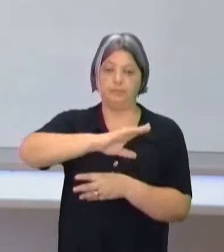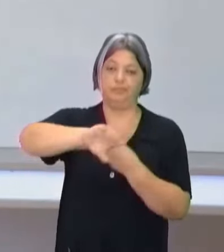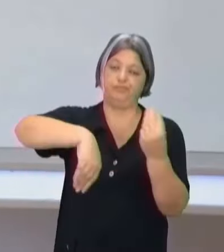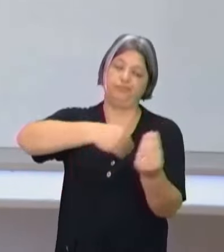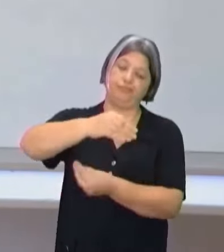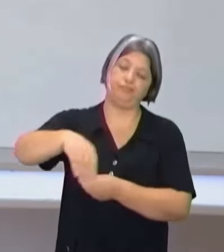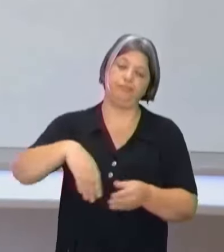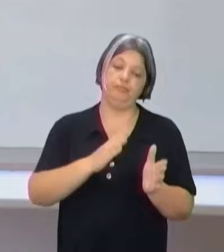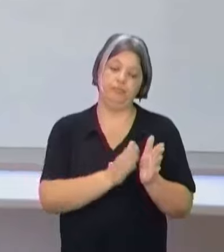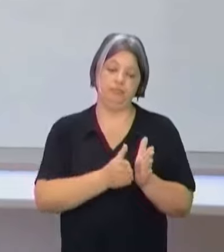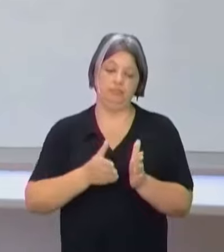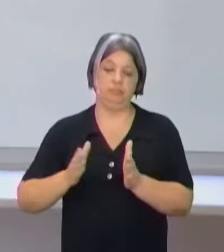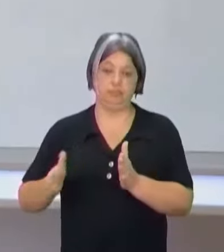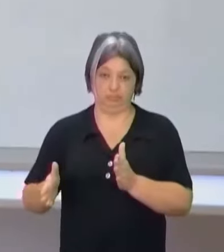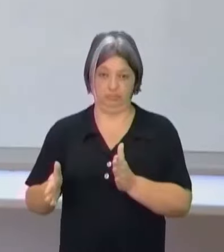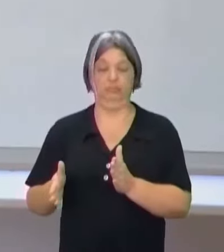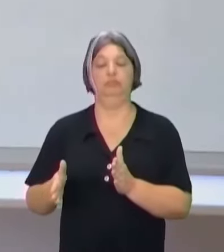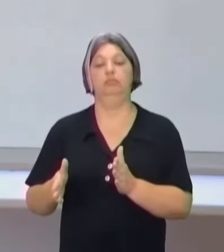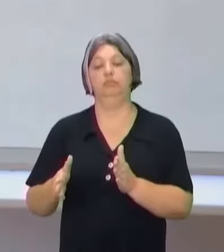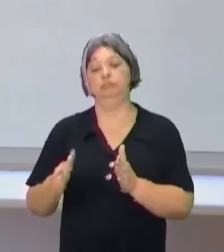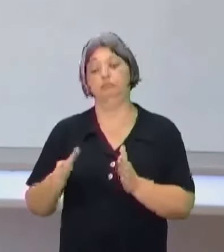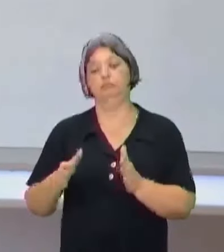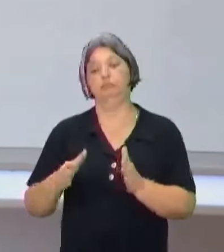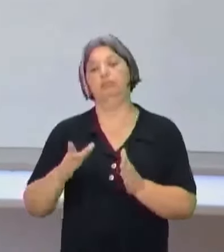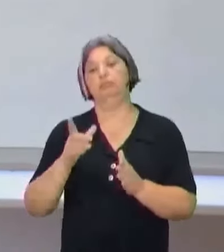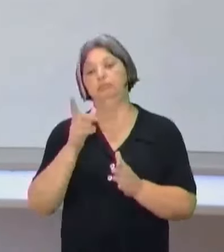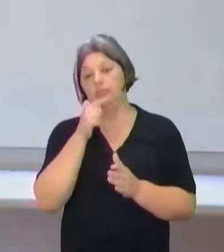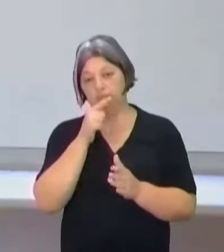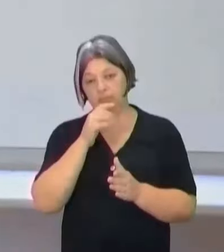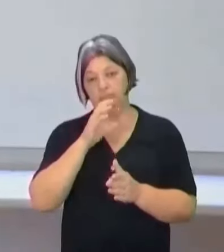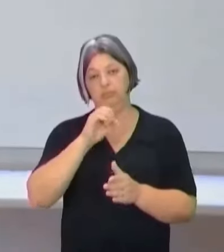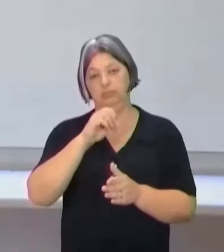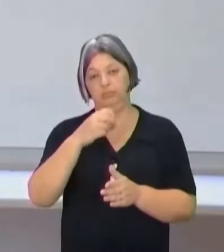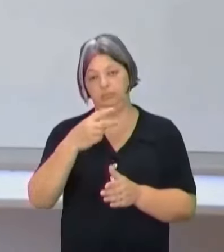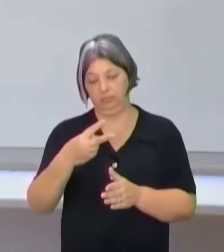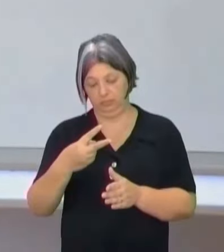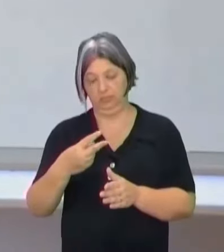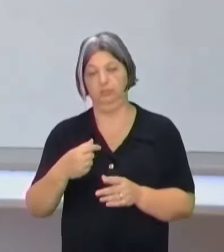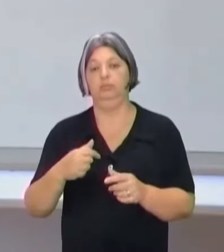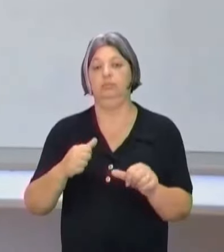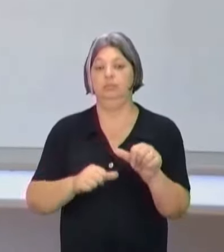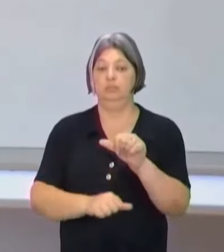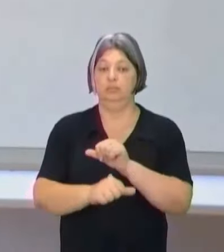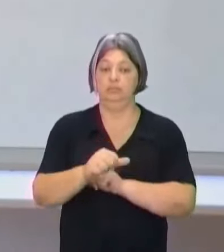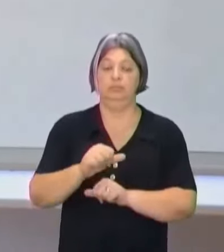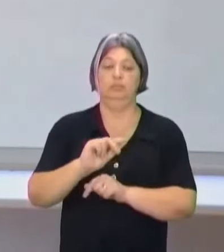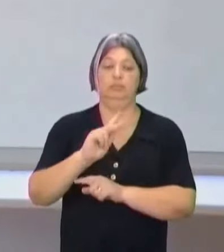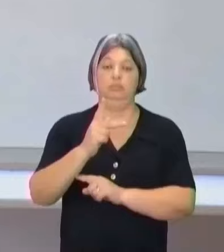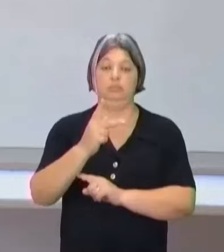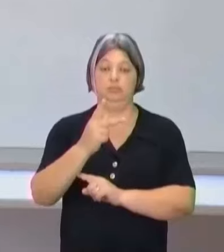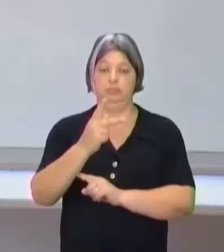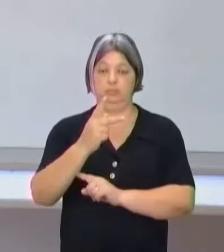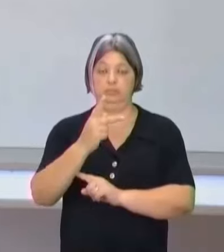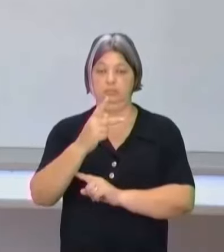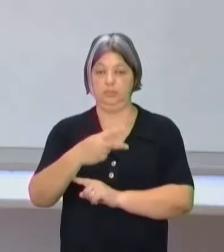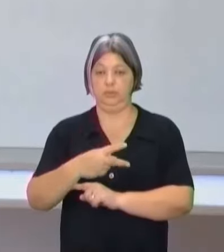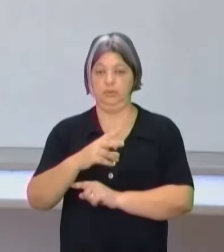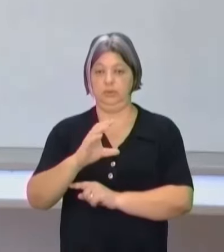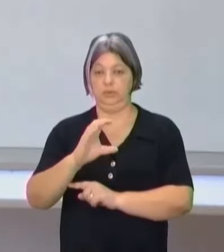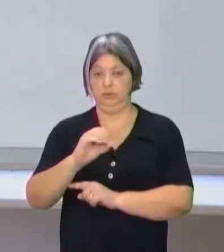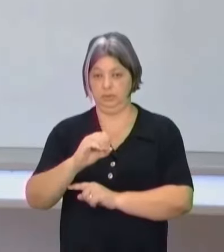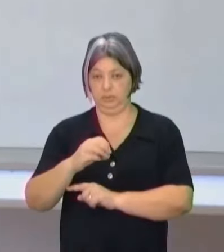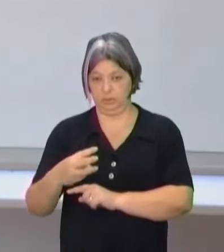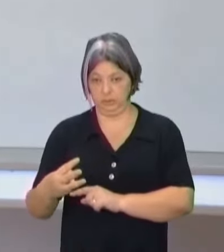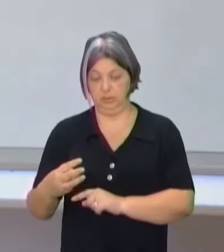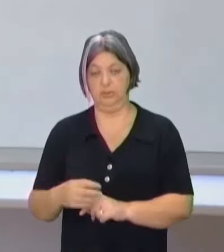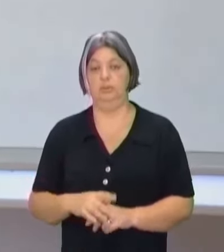a gente viu aí, que é entre a água e o gás carbônico, que forma o ácido carbônico. Quando ele está numa